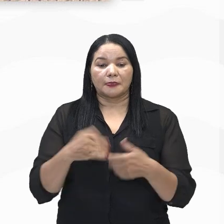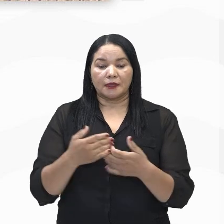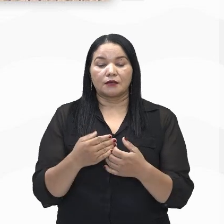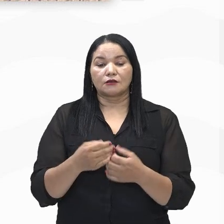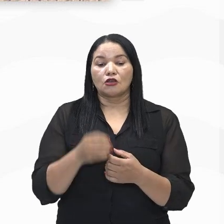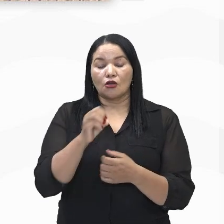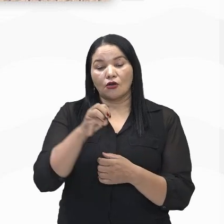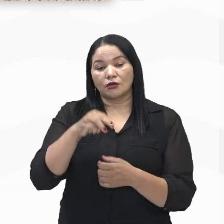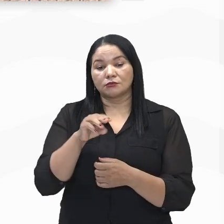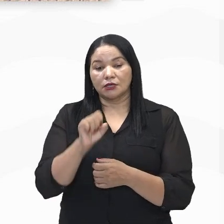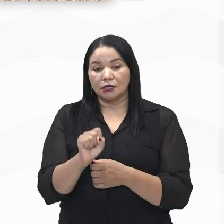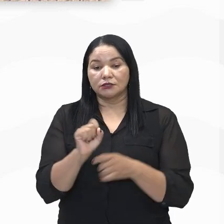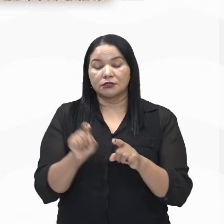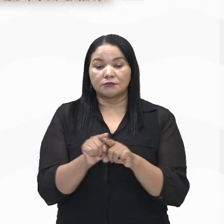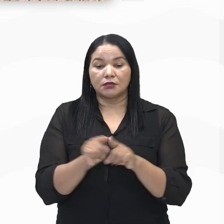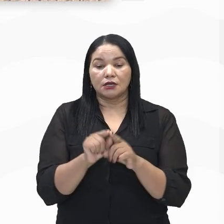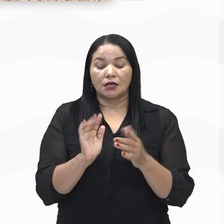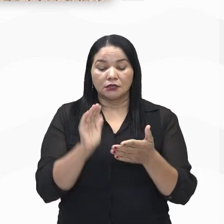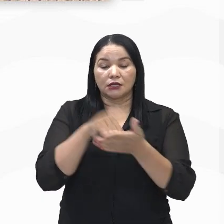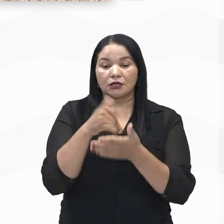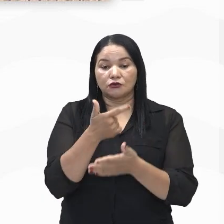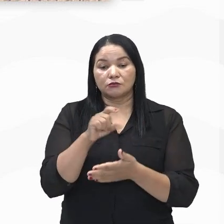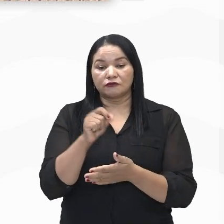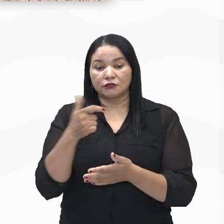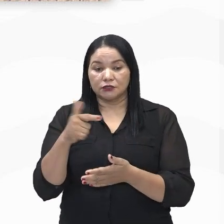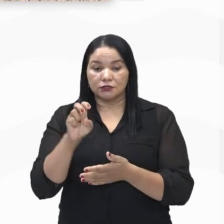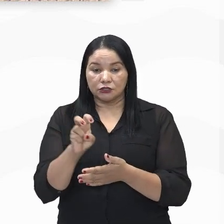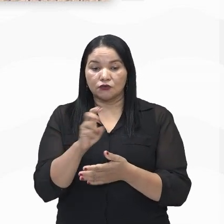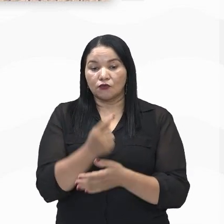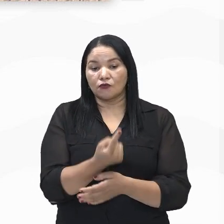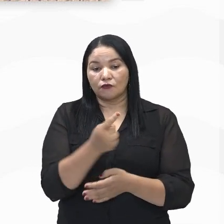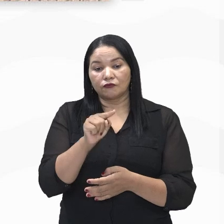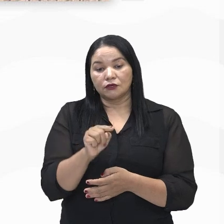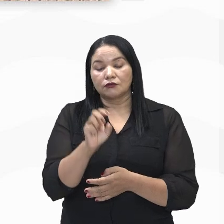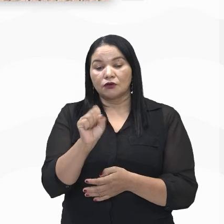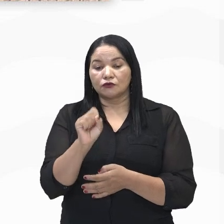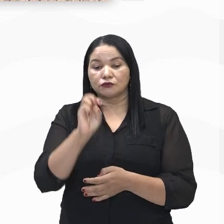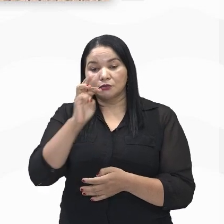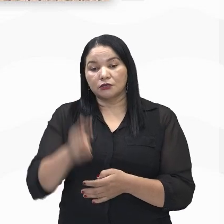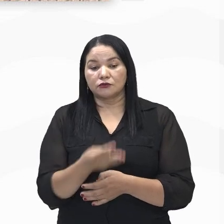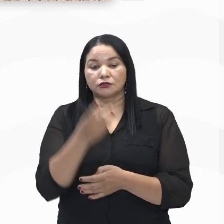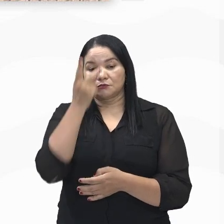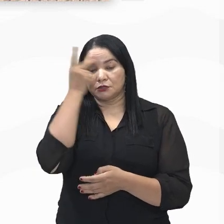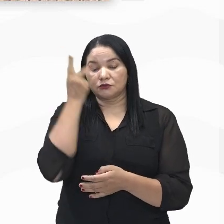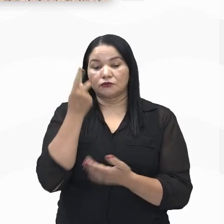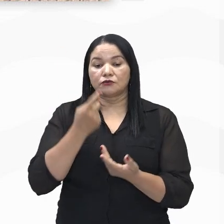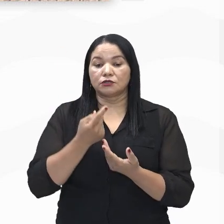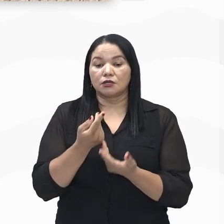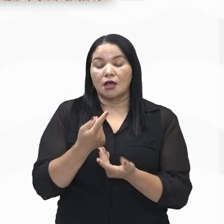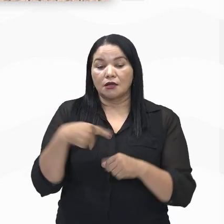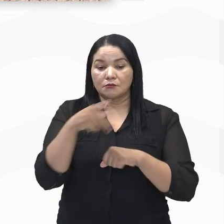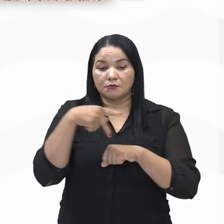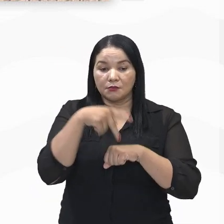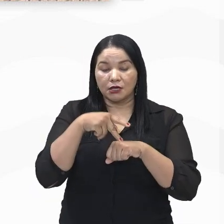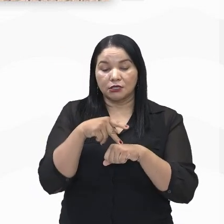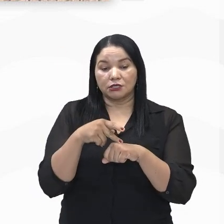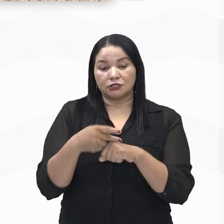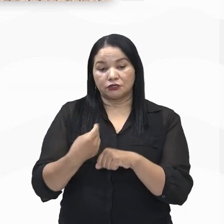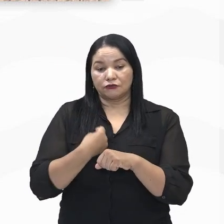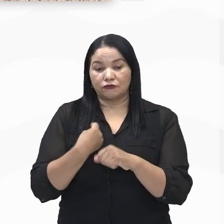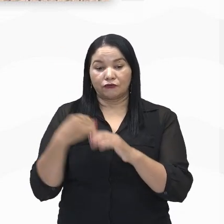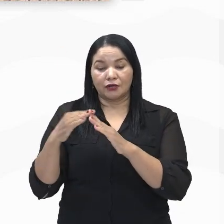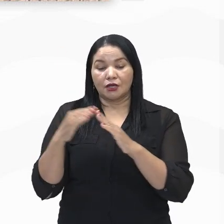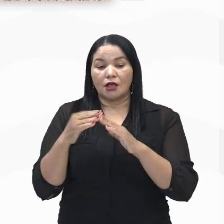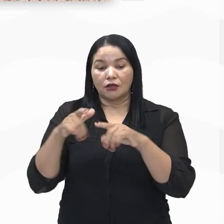OMS, até 2025, cerca de 1,8 bilhões de pessoas estarão morando em países ou